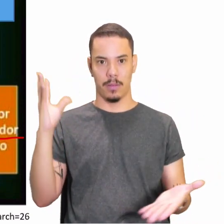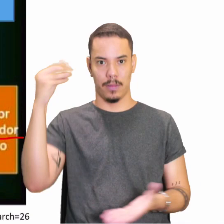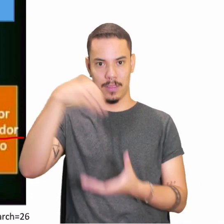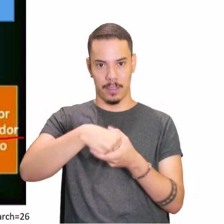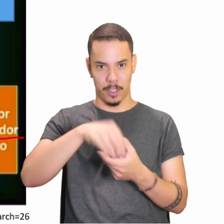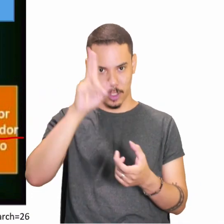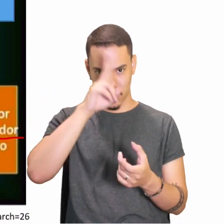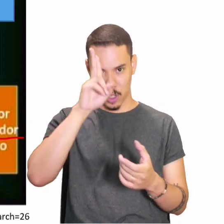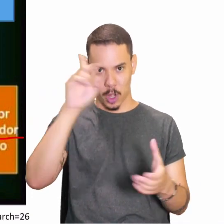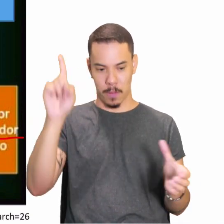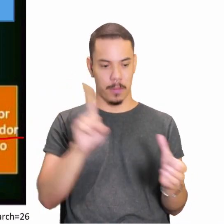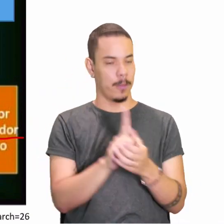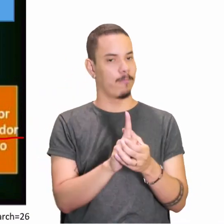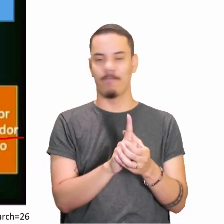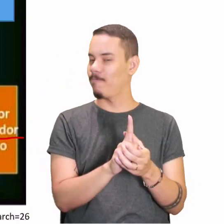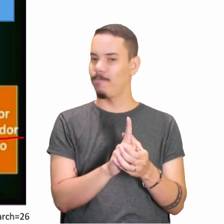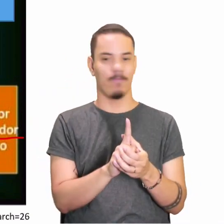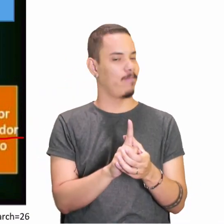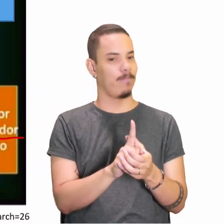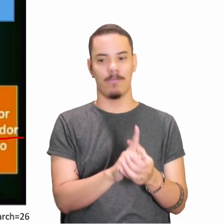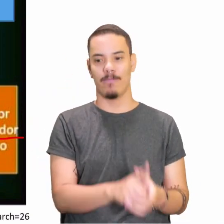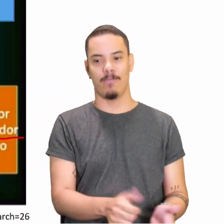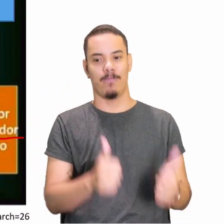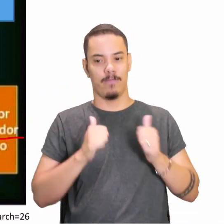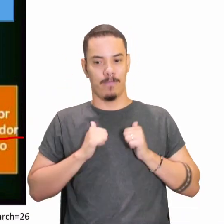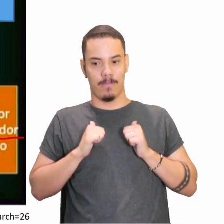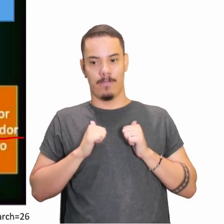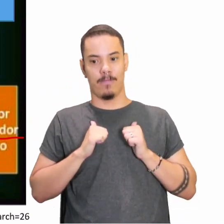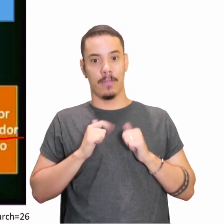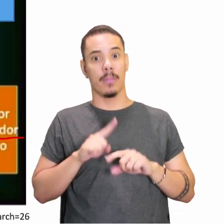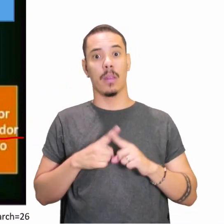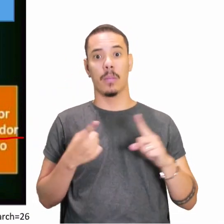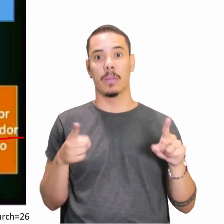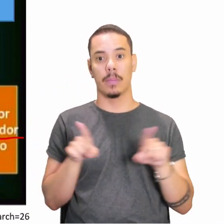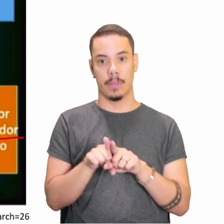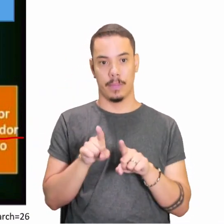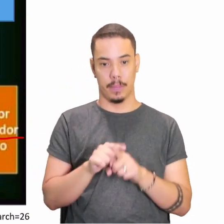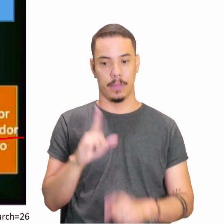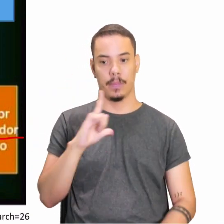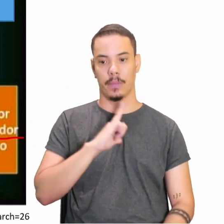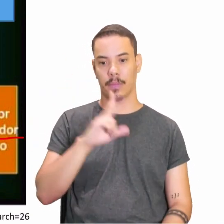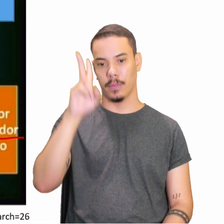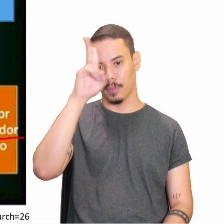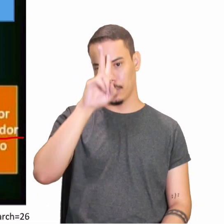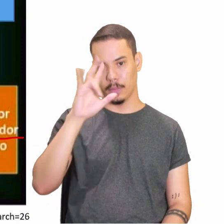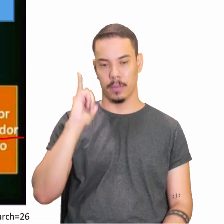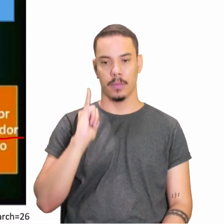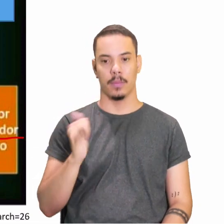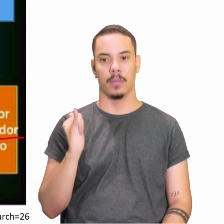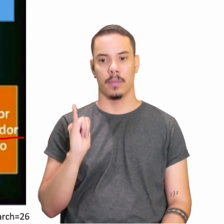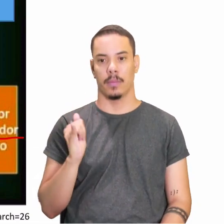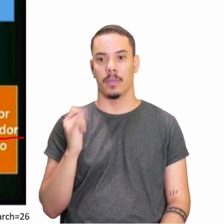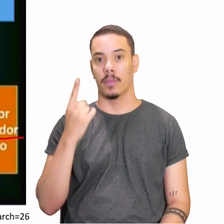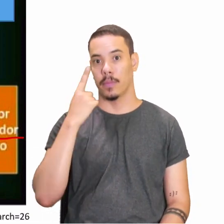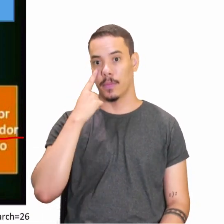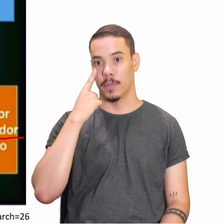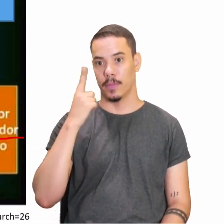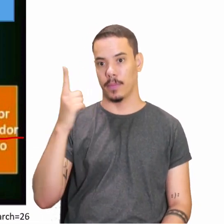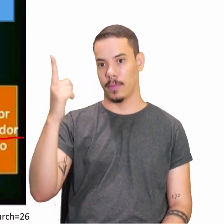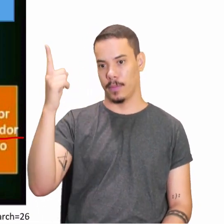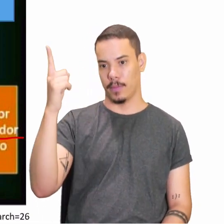certo? Mas também pode ter uma narrativa em que vai ter, olha só aqui que